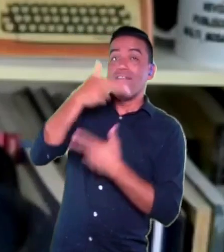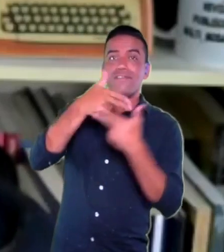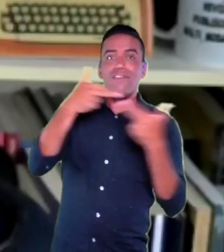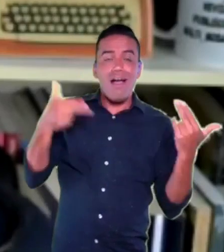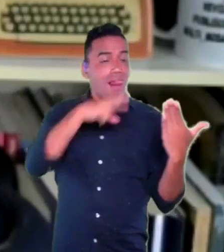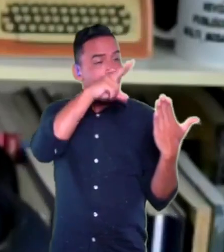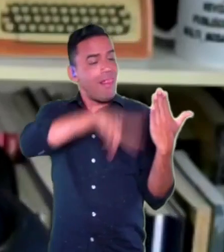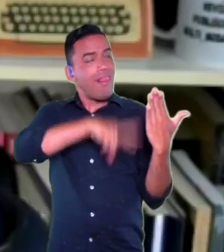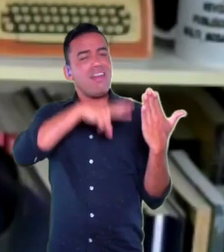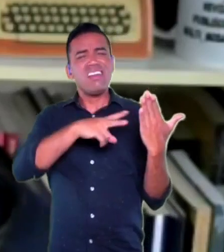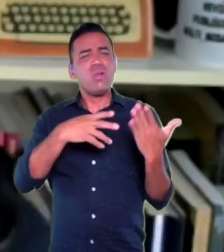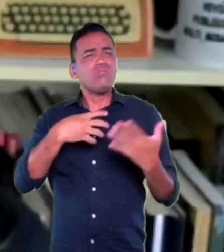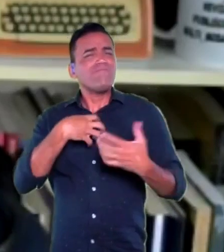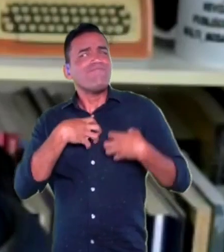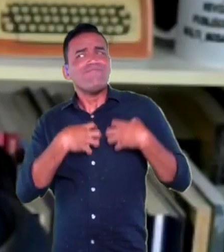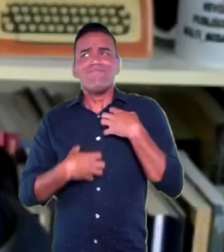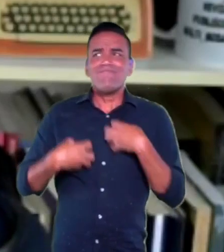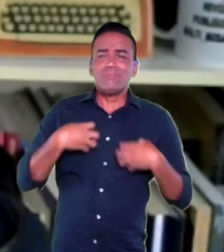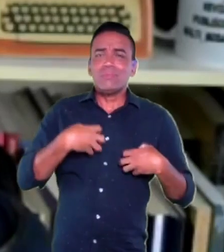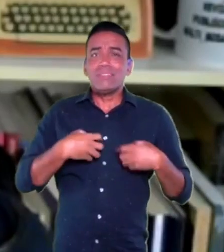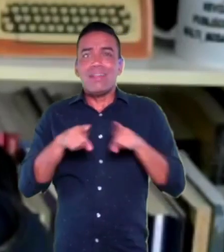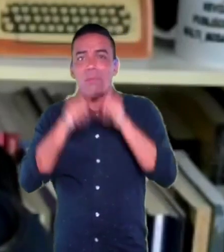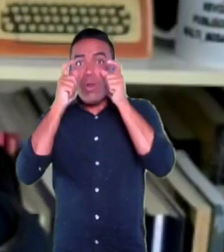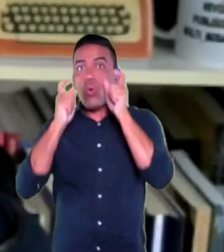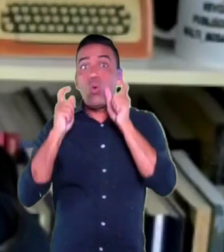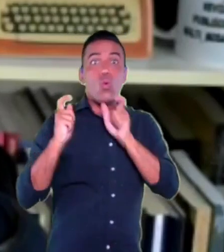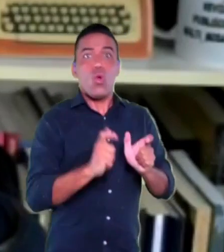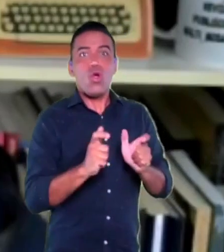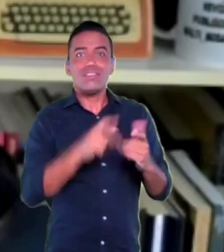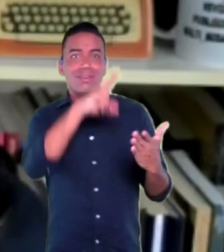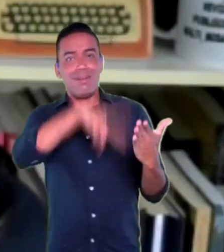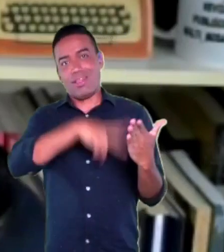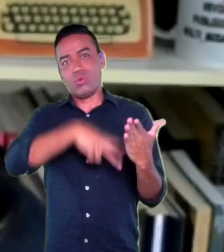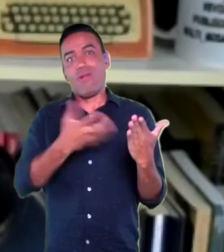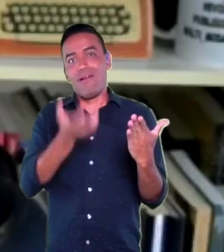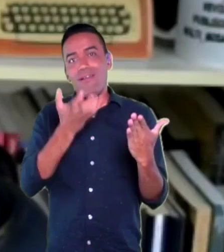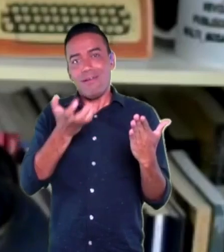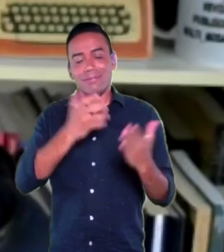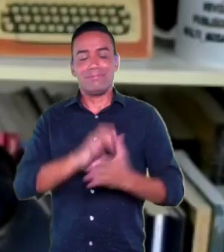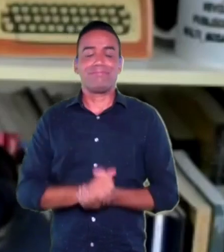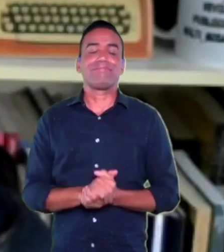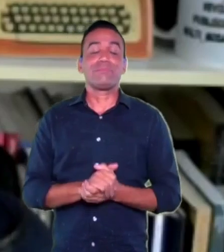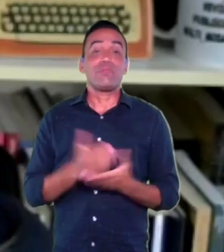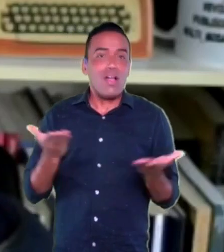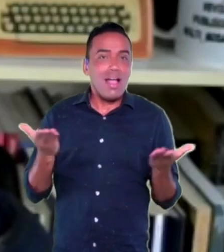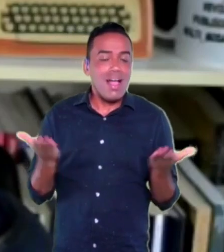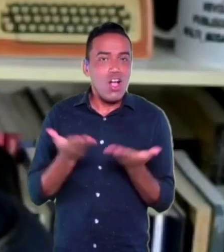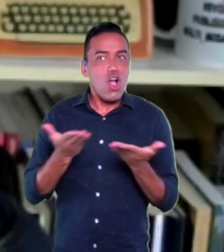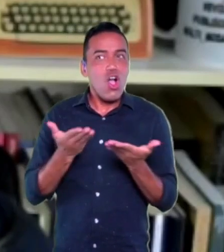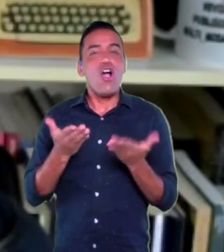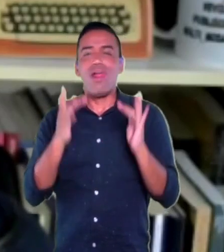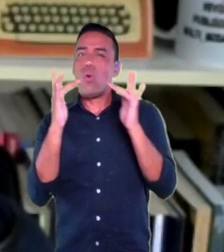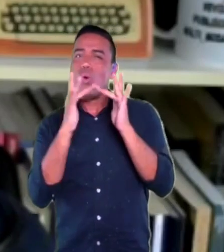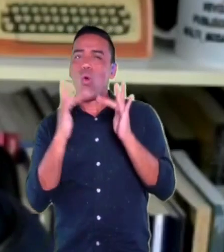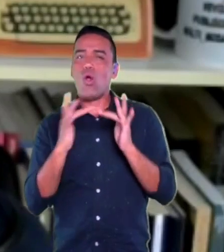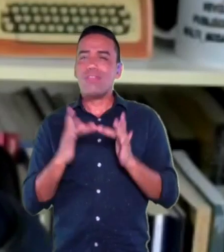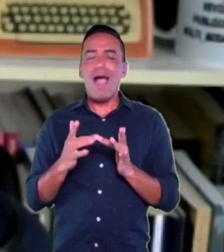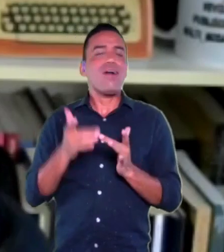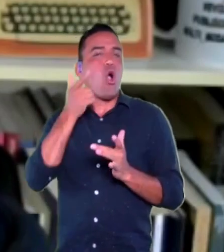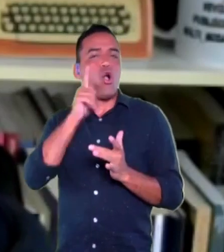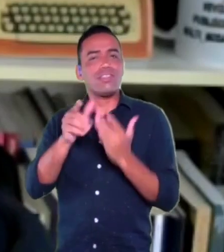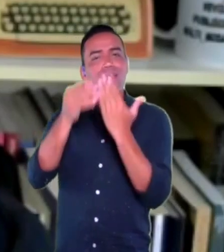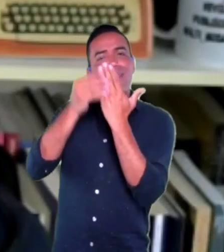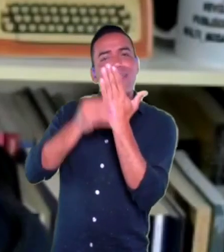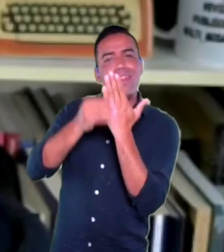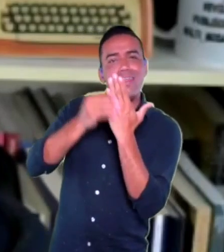me intrigava e me interessava. Agora, eu consegui ter mais contato com os livros